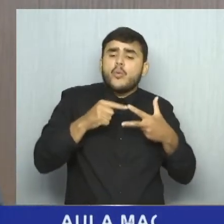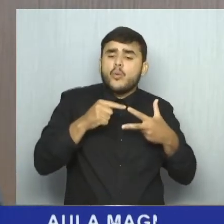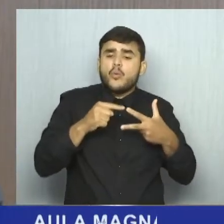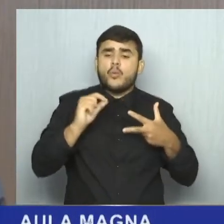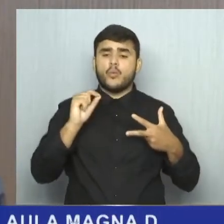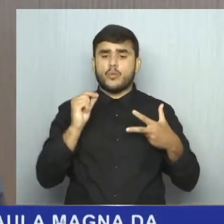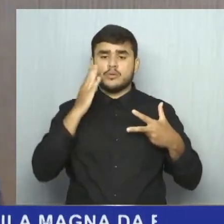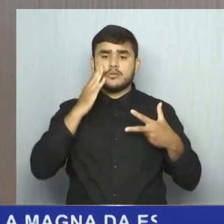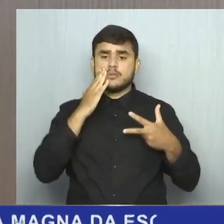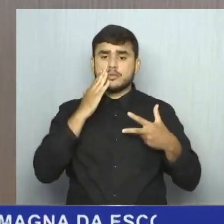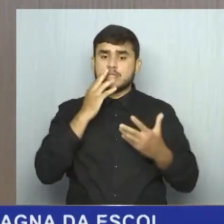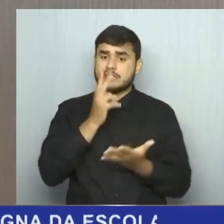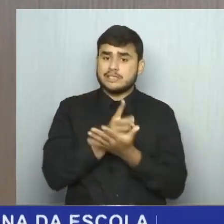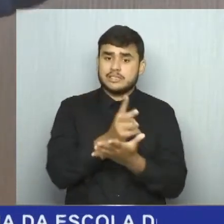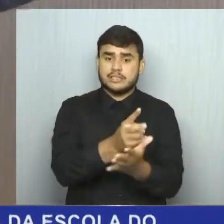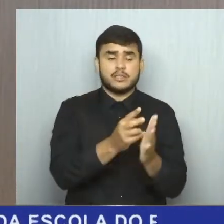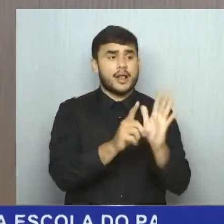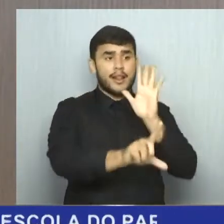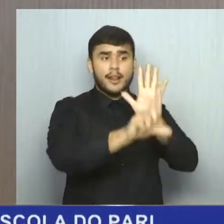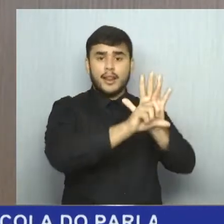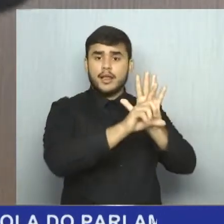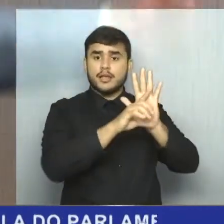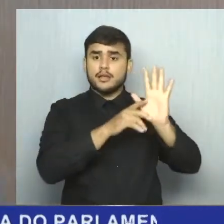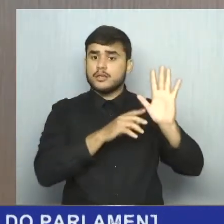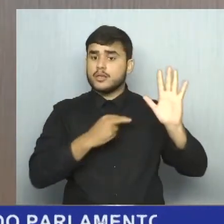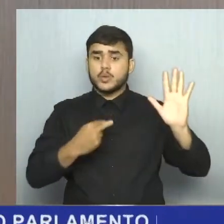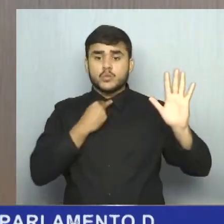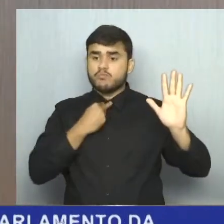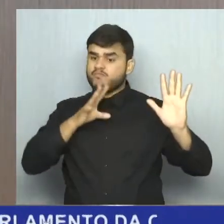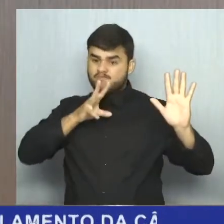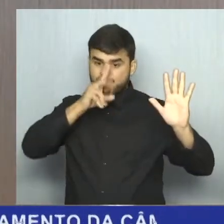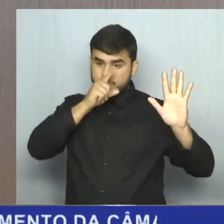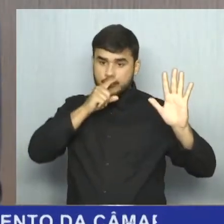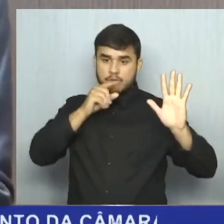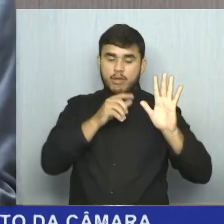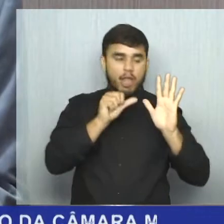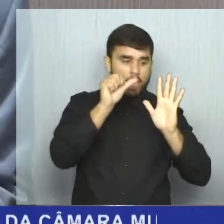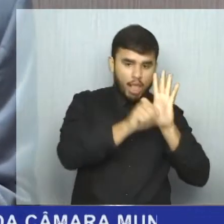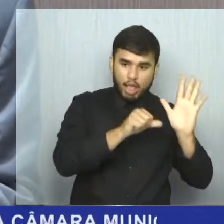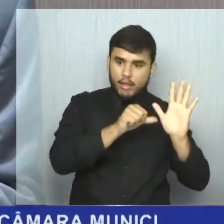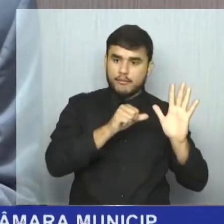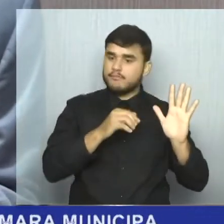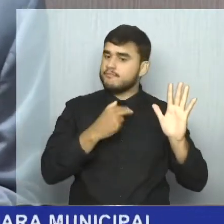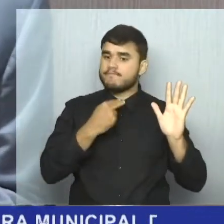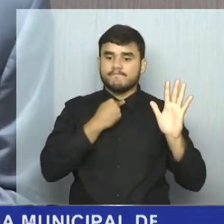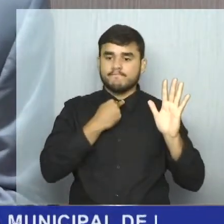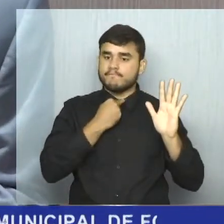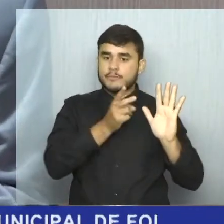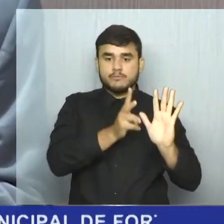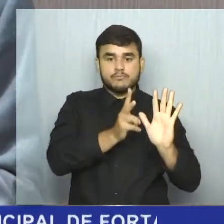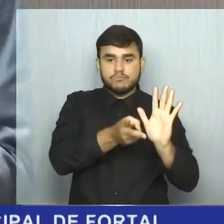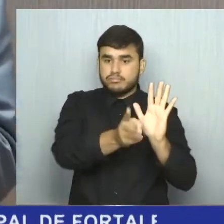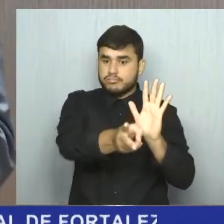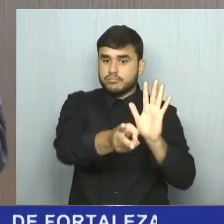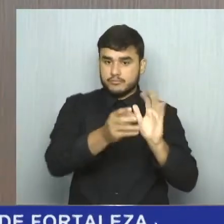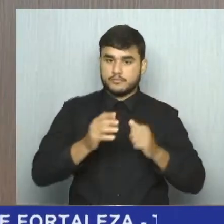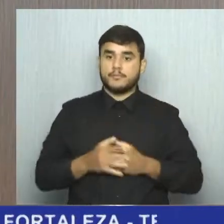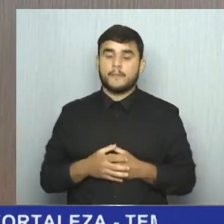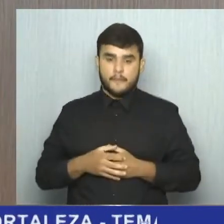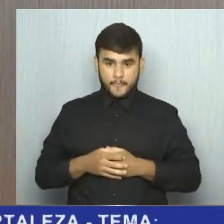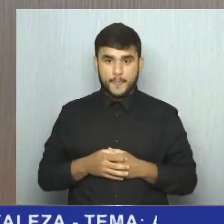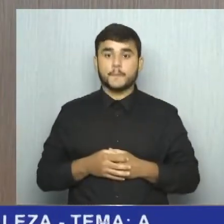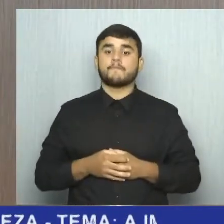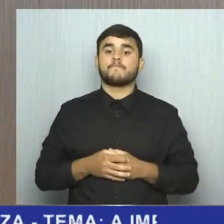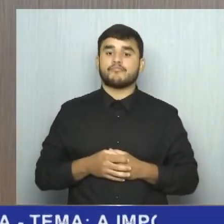serem cláusulas pétreas, que nem sequer o poder de reforma poderia alcançar estas normas. E